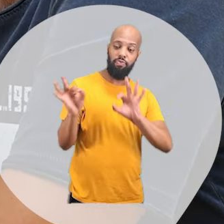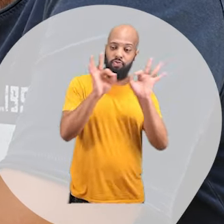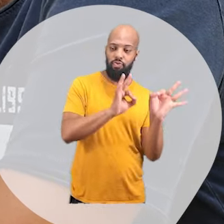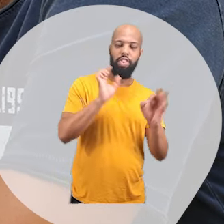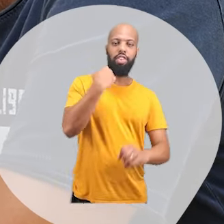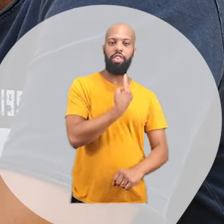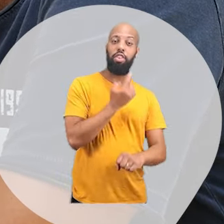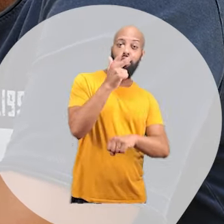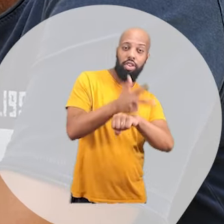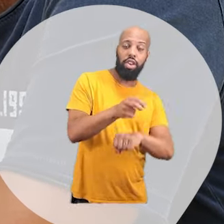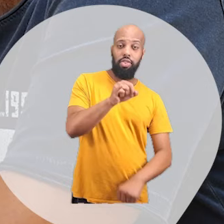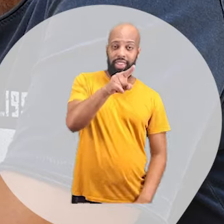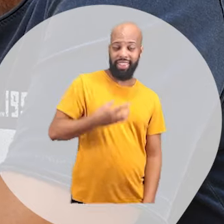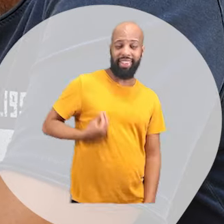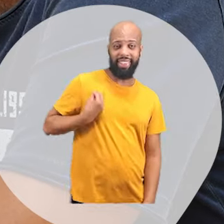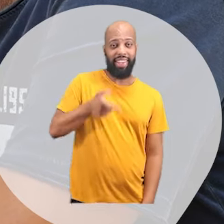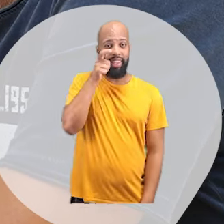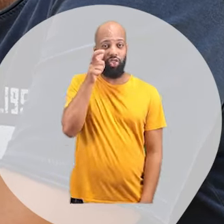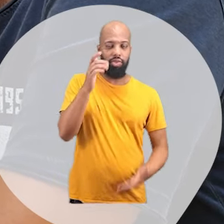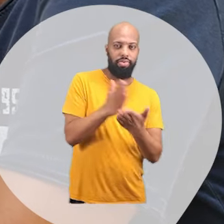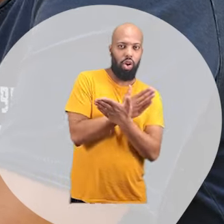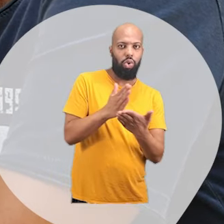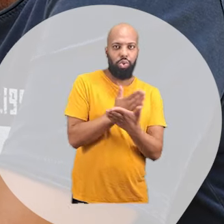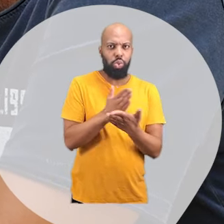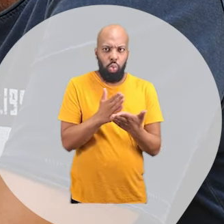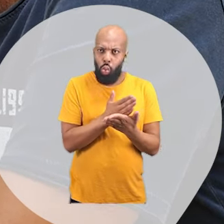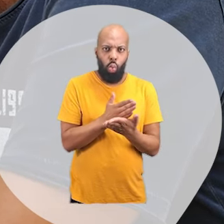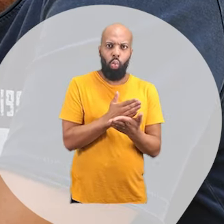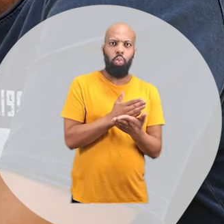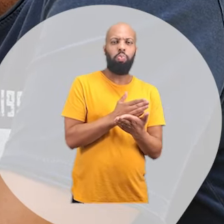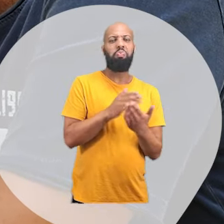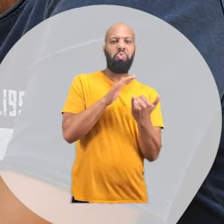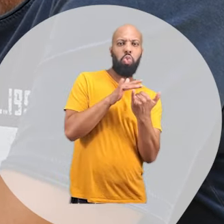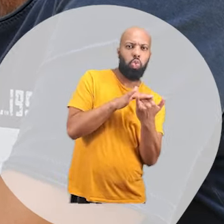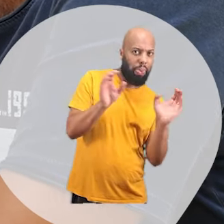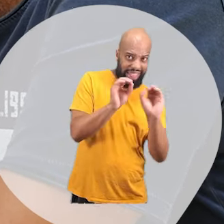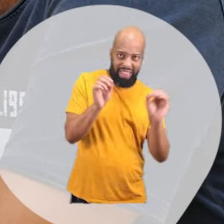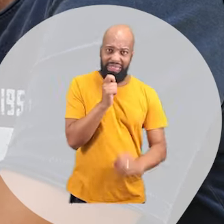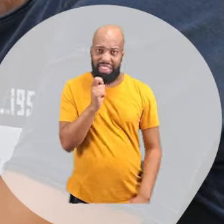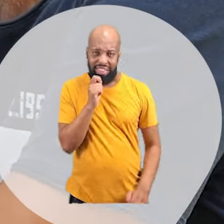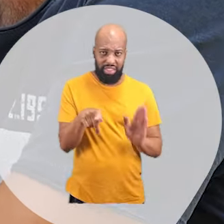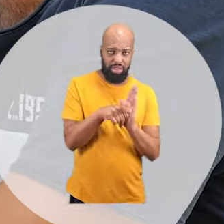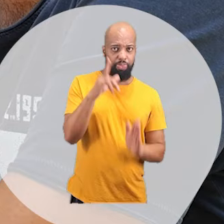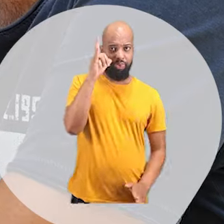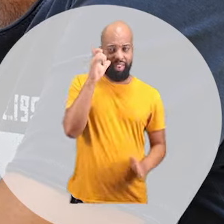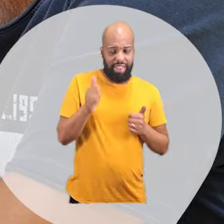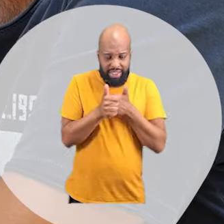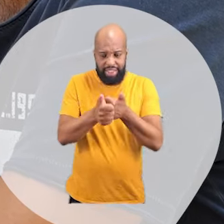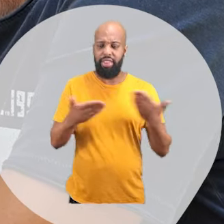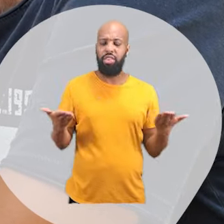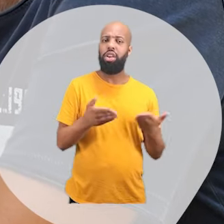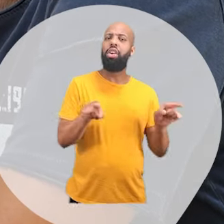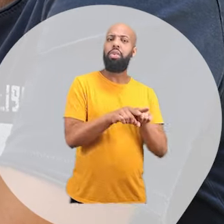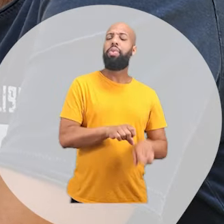se você está por alguma plataforma e não segue o nosso Insta vai lá né siga-nos E aí o meu